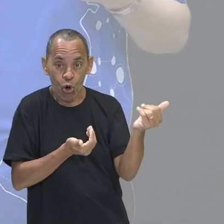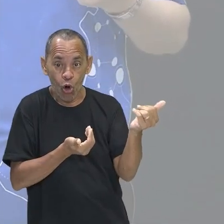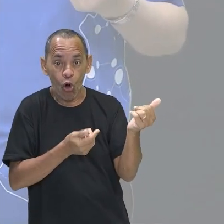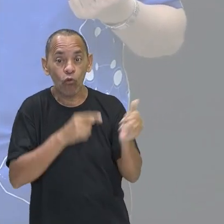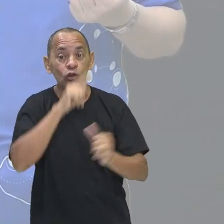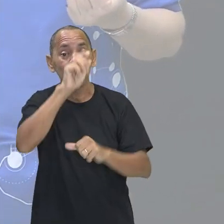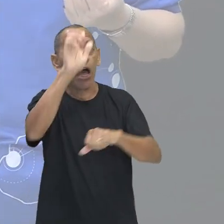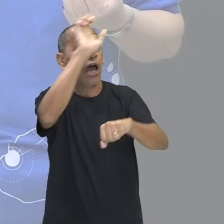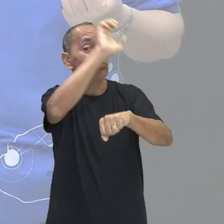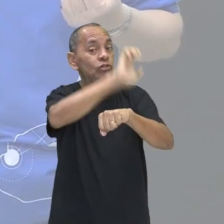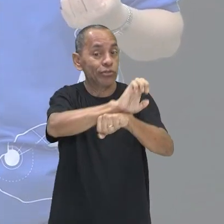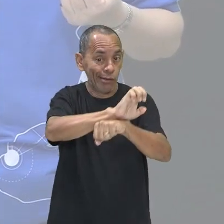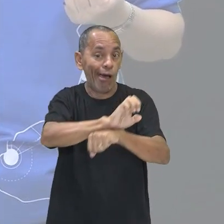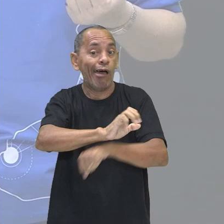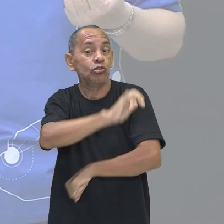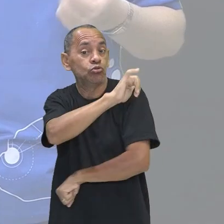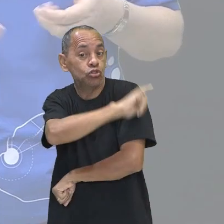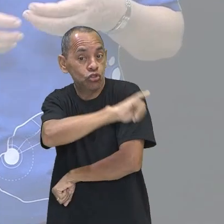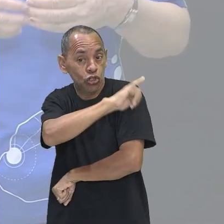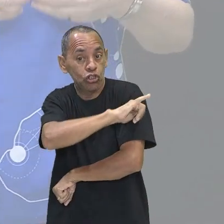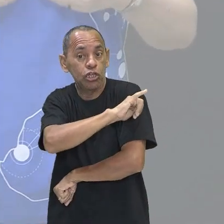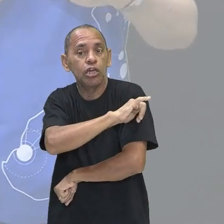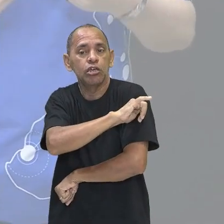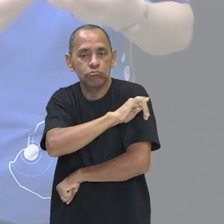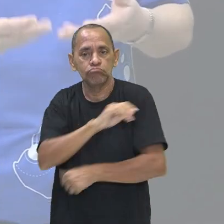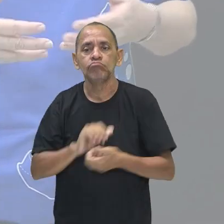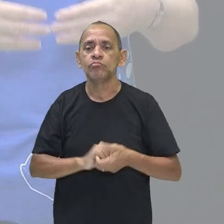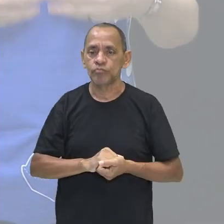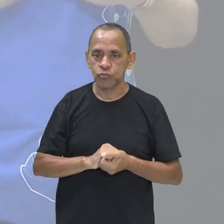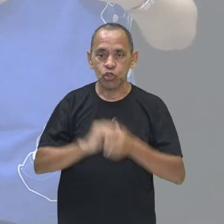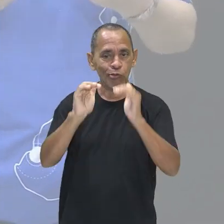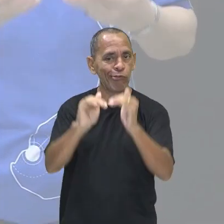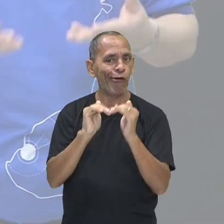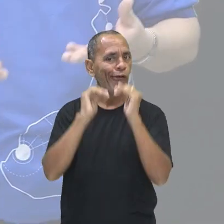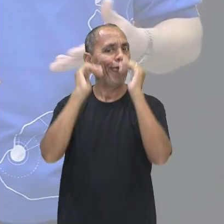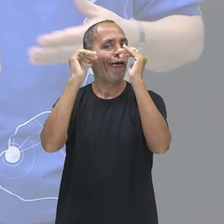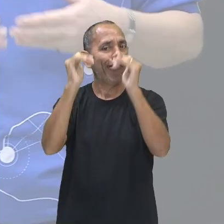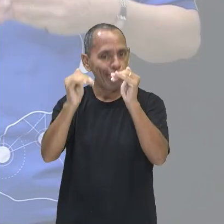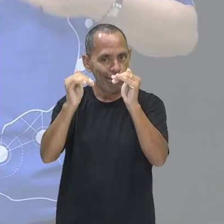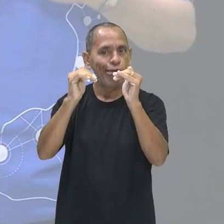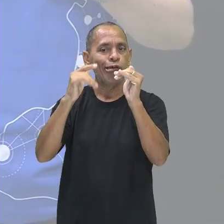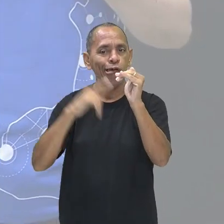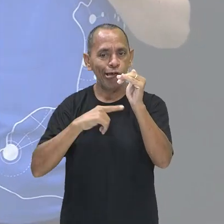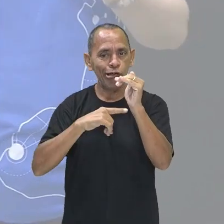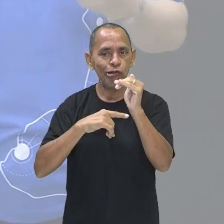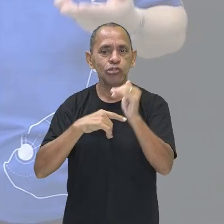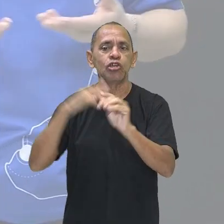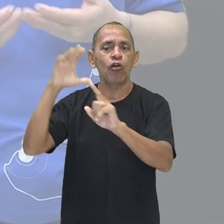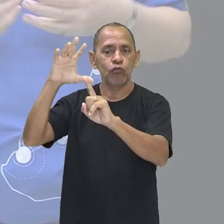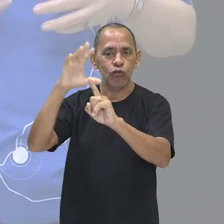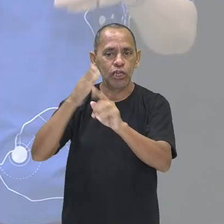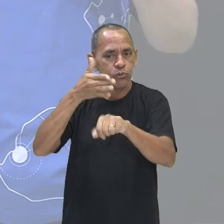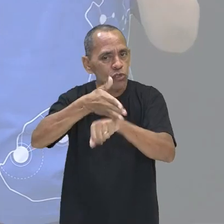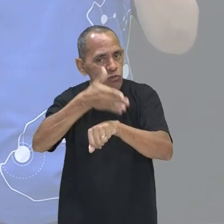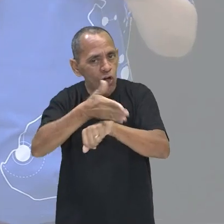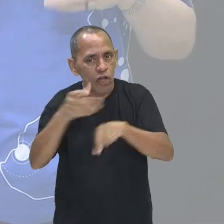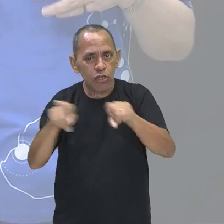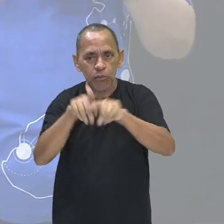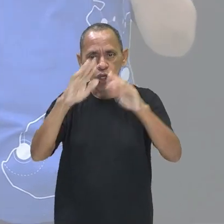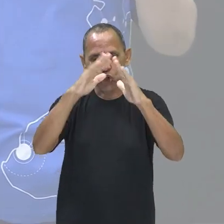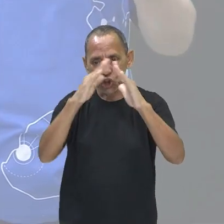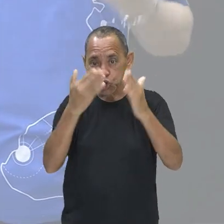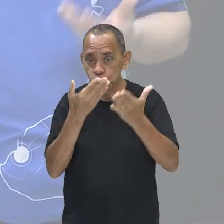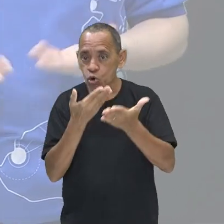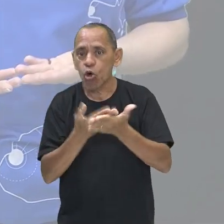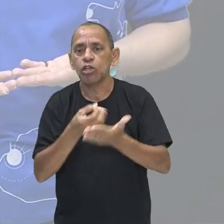tinham um poder aquisitivo bom, então participavam de bons colégios de renomes, vamos dizer,